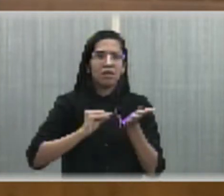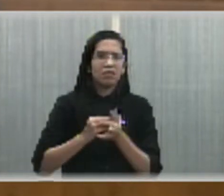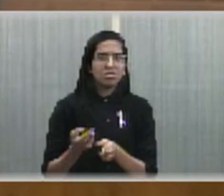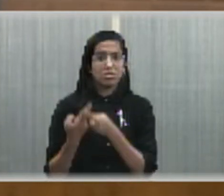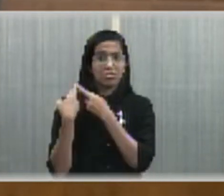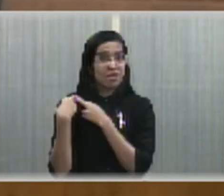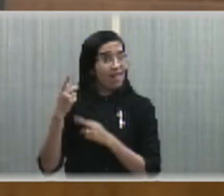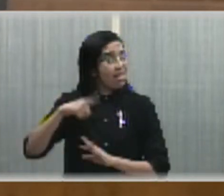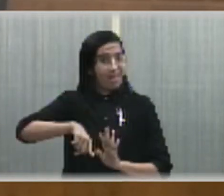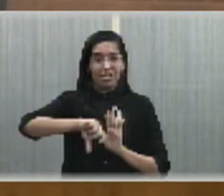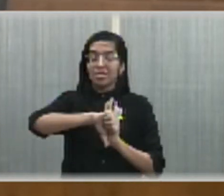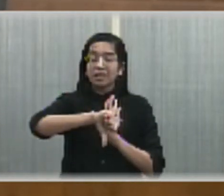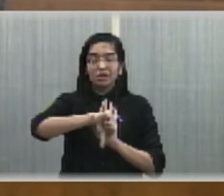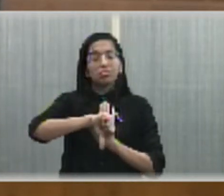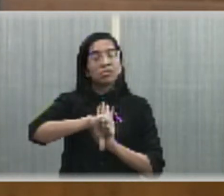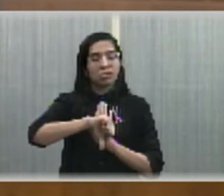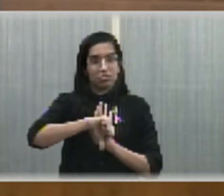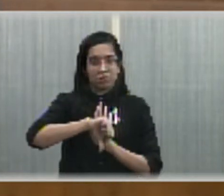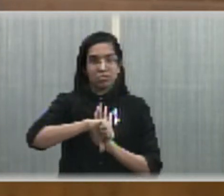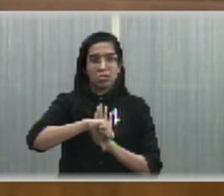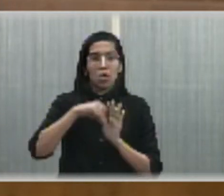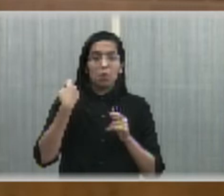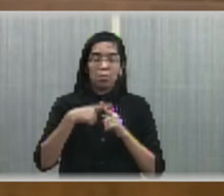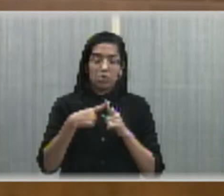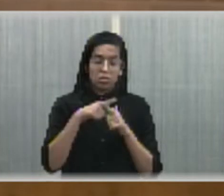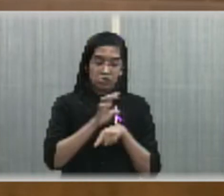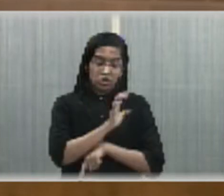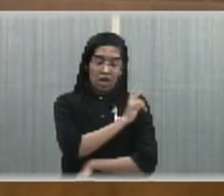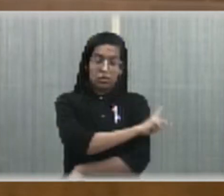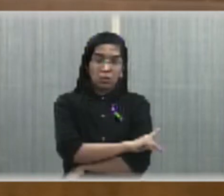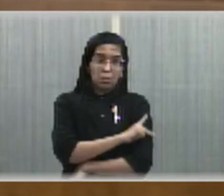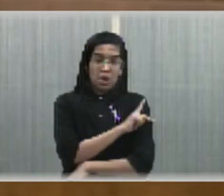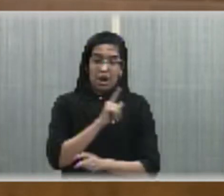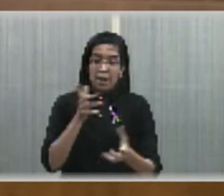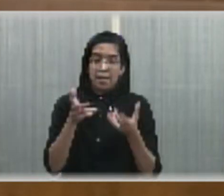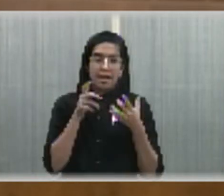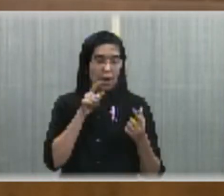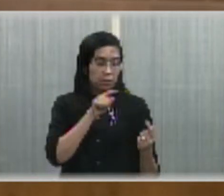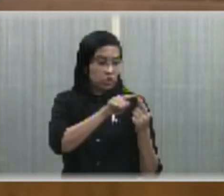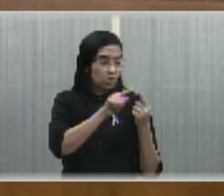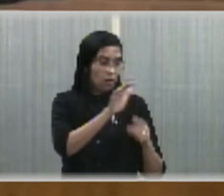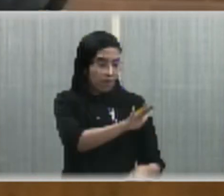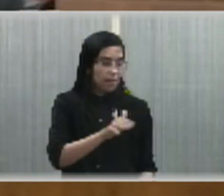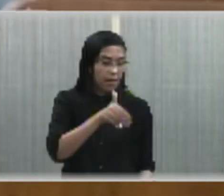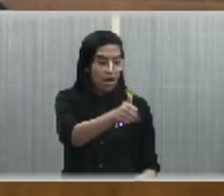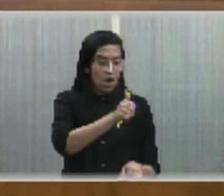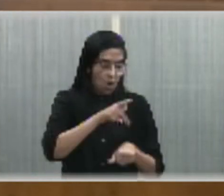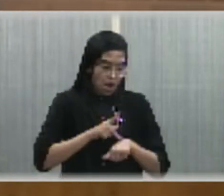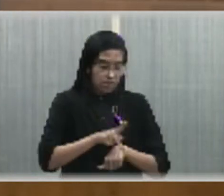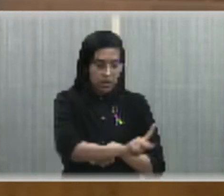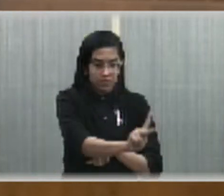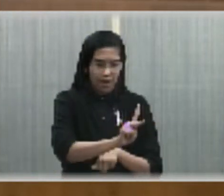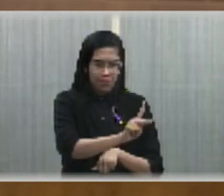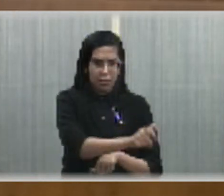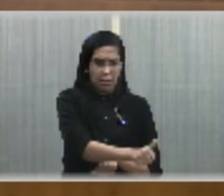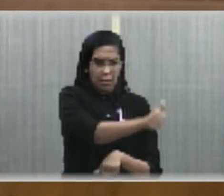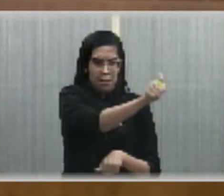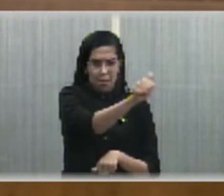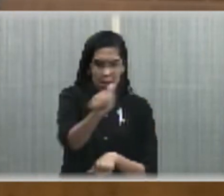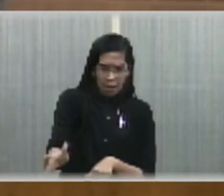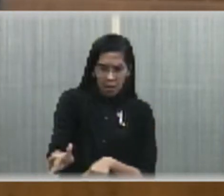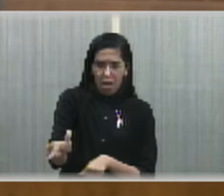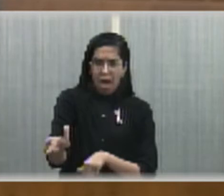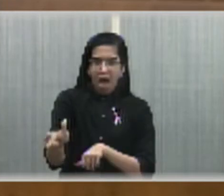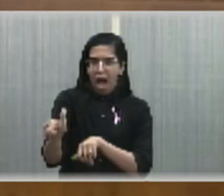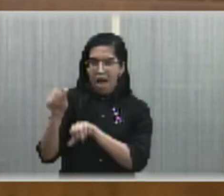senhor presidente. Um Estado que privilegia uma obra de asfaltamento em detrimento da educação é um